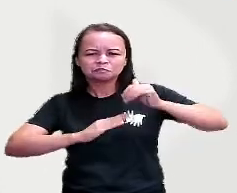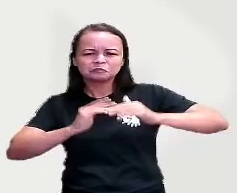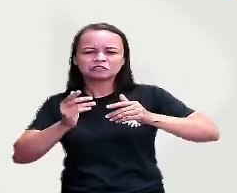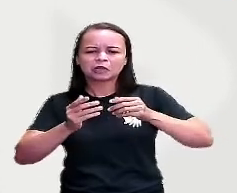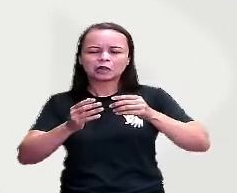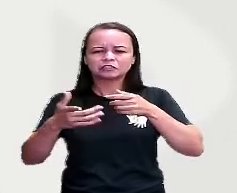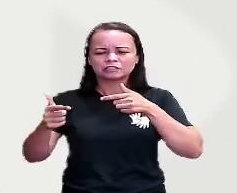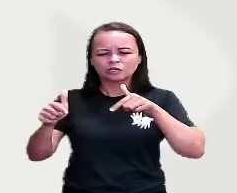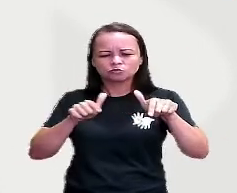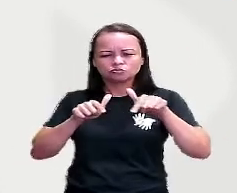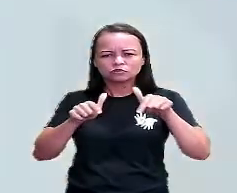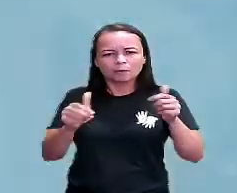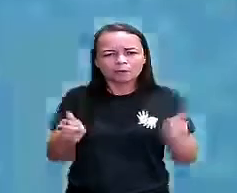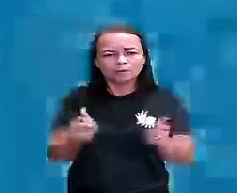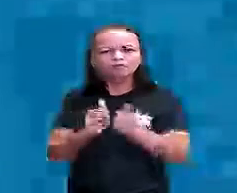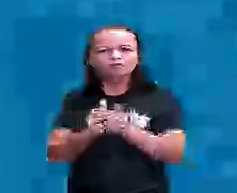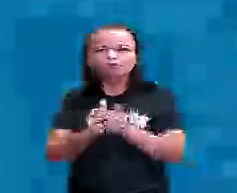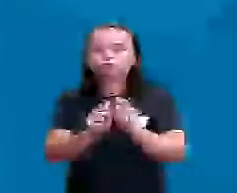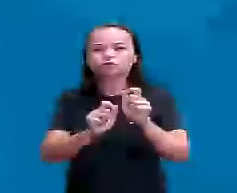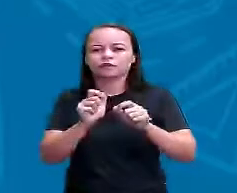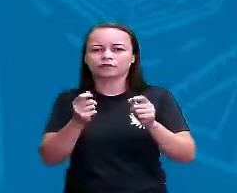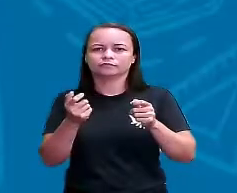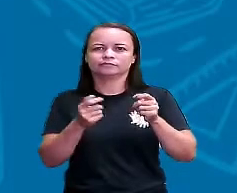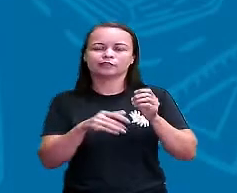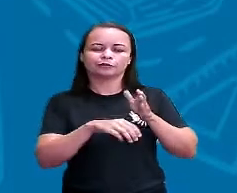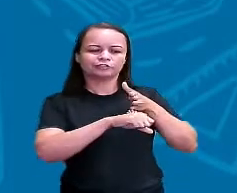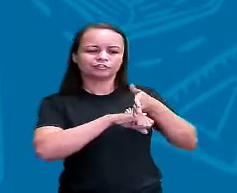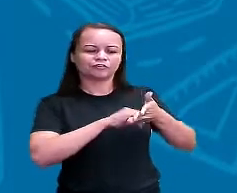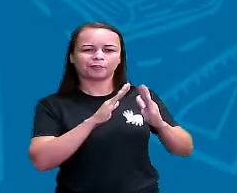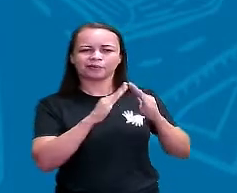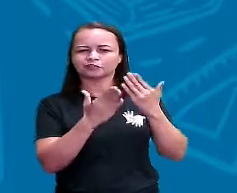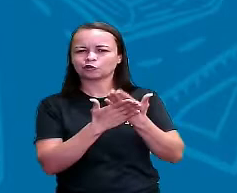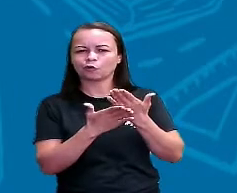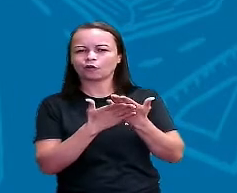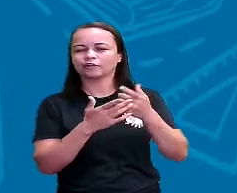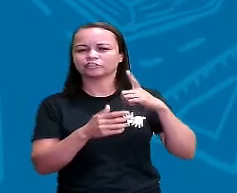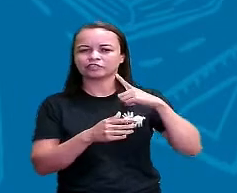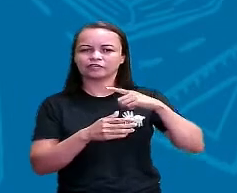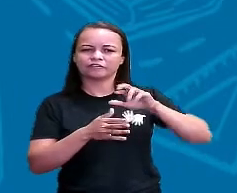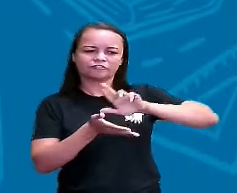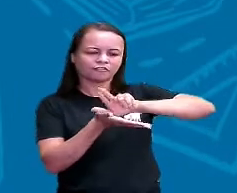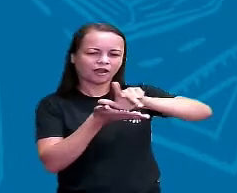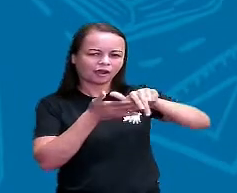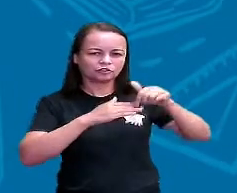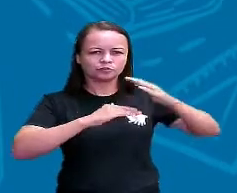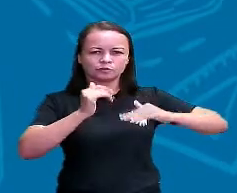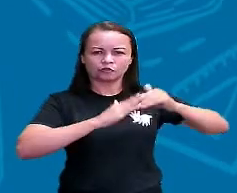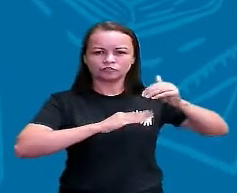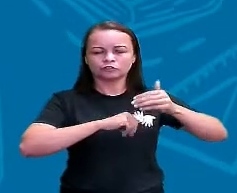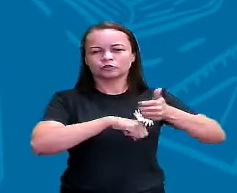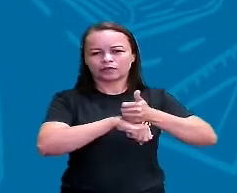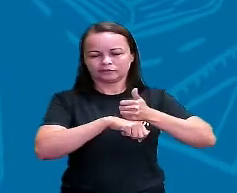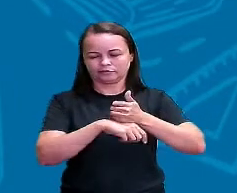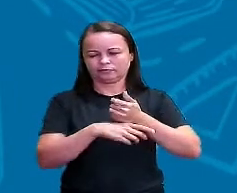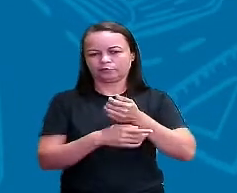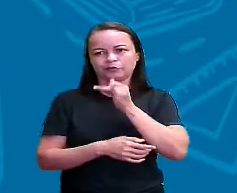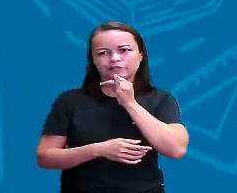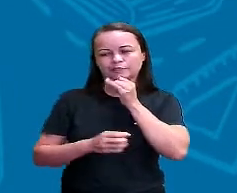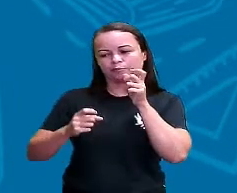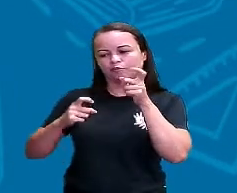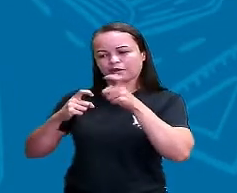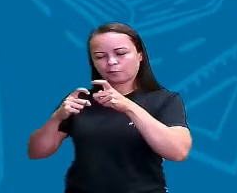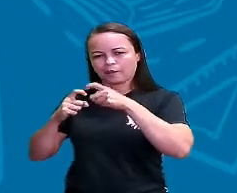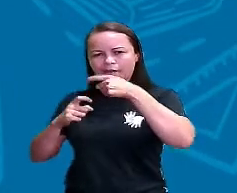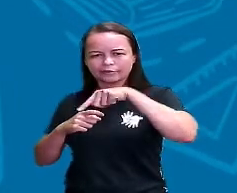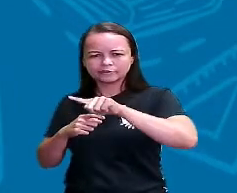ao nosso redor. Né? Quando a gente vai para a escola, a gente tem vários profissionais ao nosso redor. Se a gente vai no médico, por exemplo, a gente tem